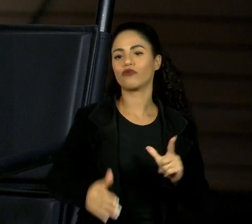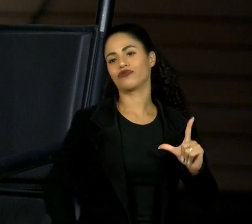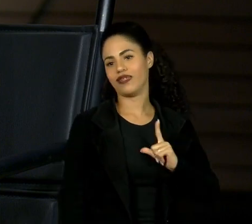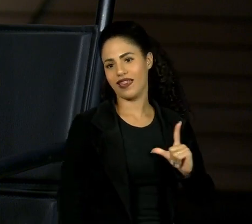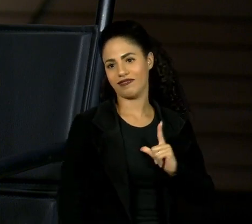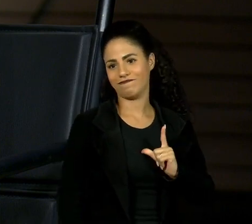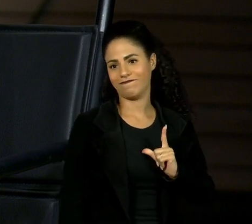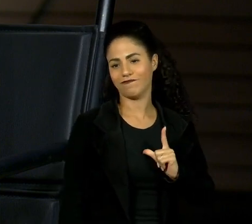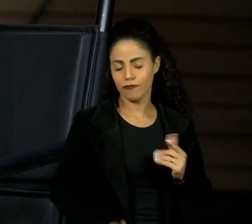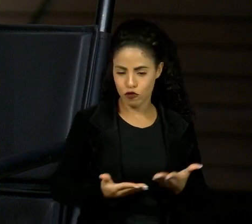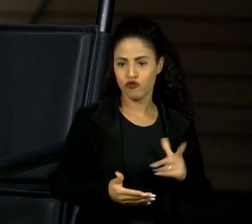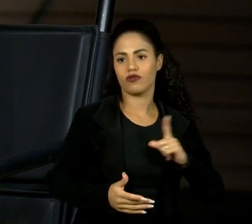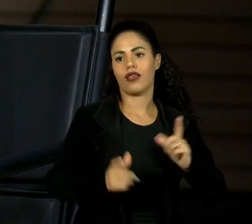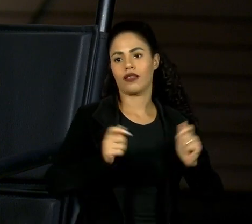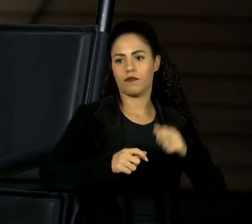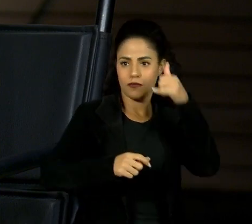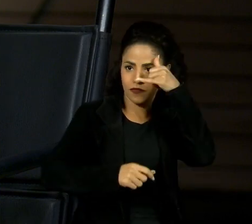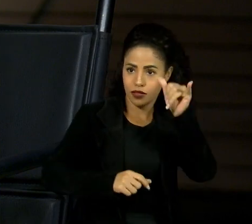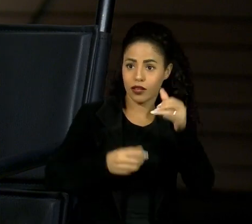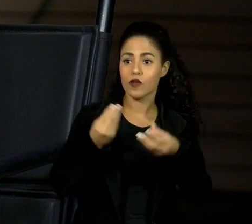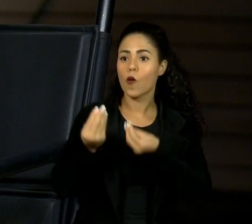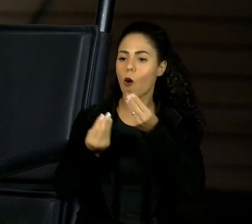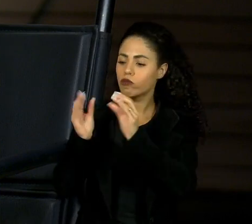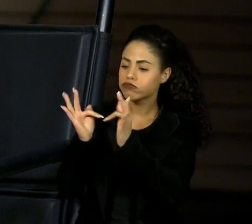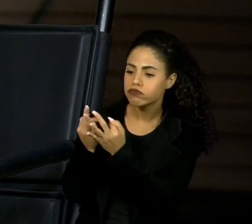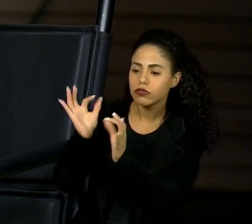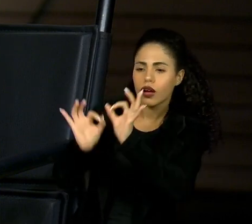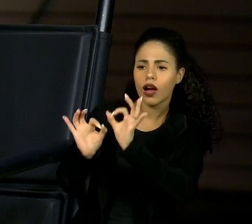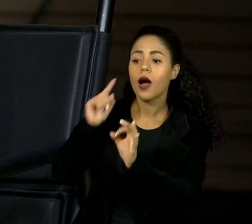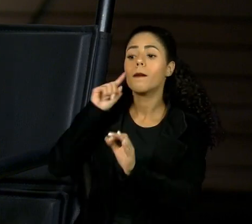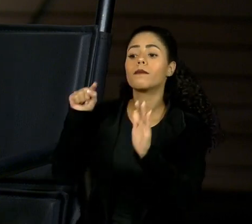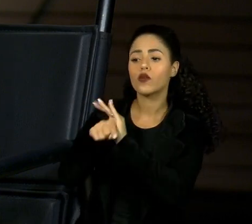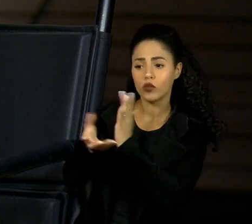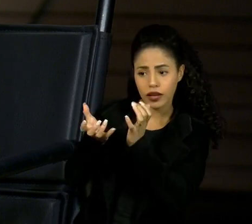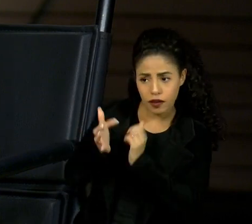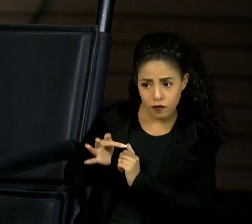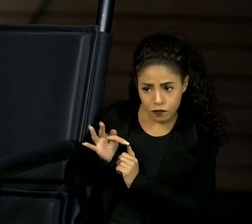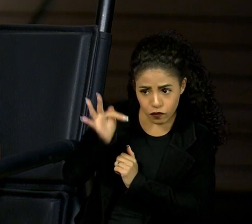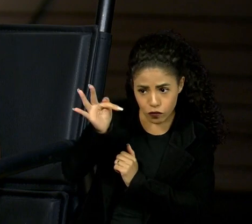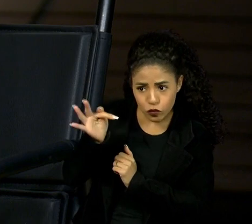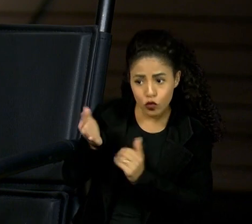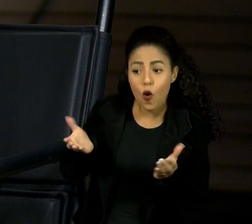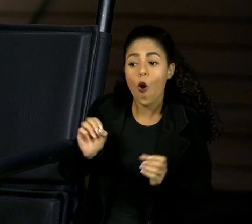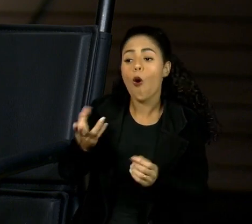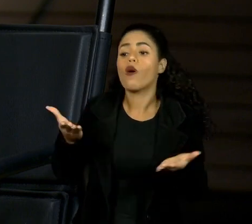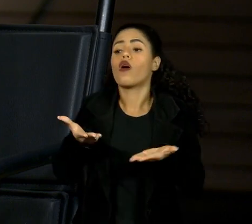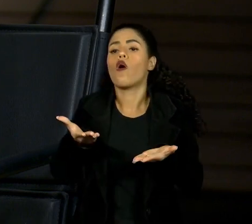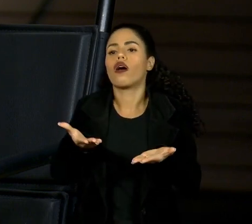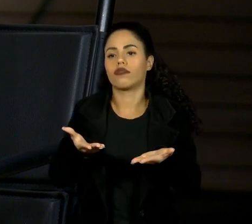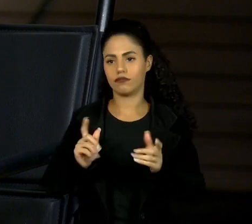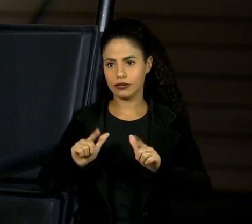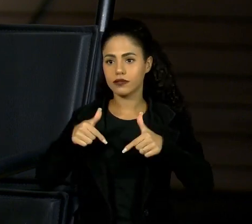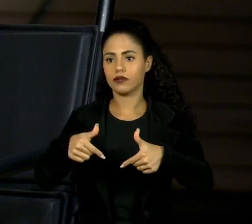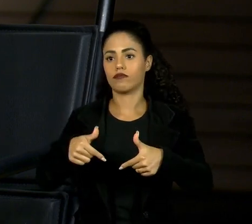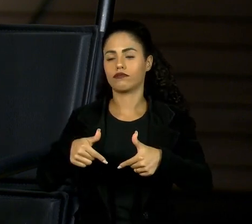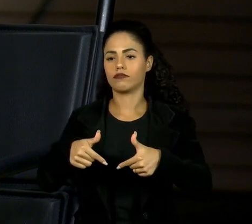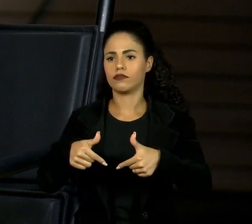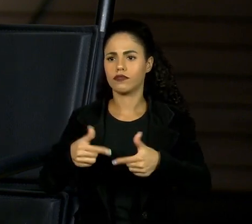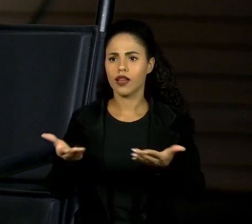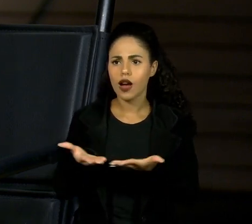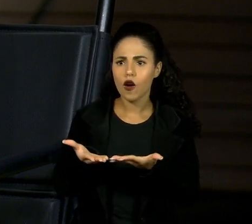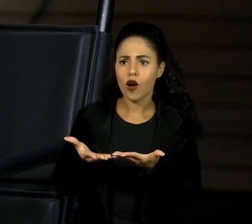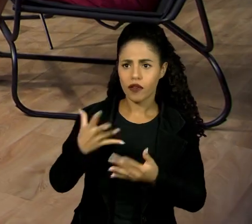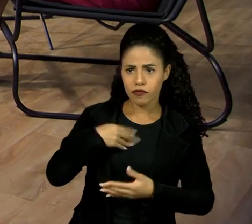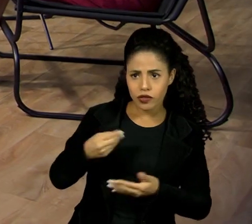O nosso planejamento familiar é, ok, você quer ter filho agora? Não. Então, vamos tomar alguma atitude. Quer ter filho